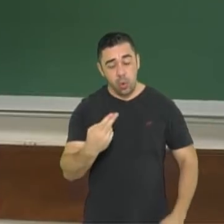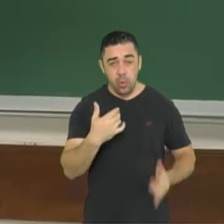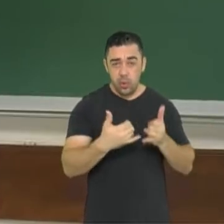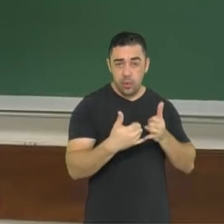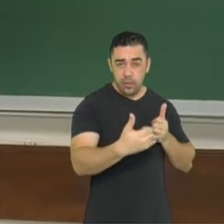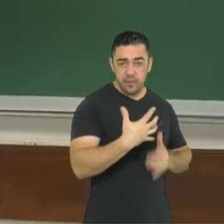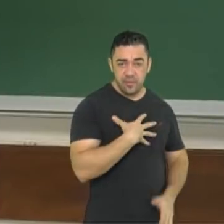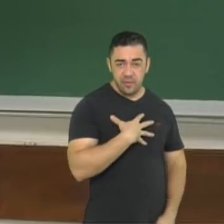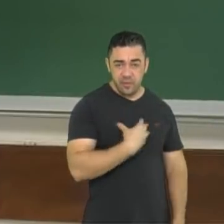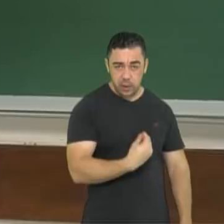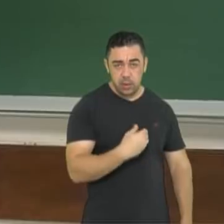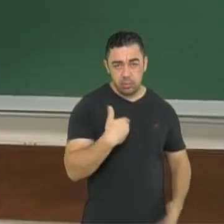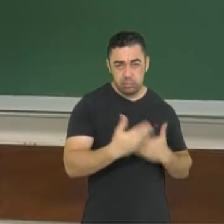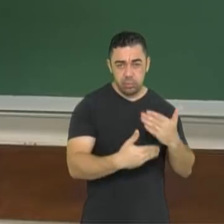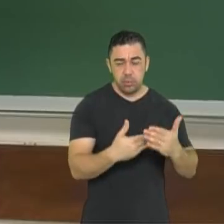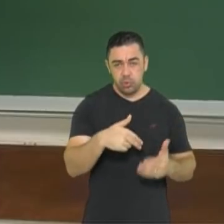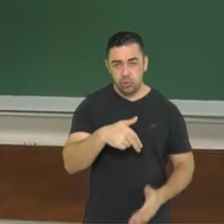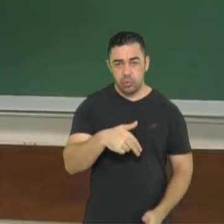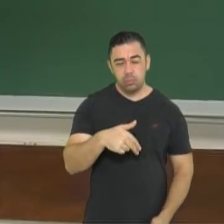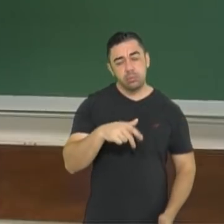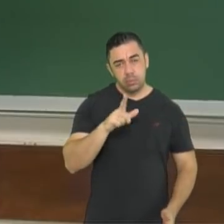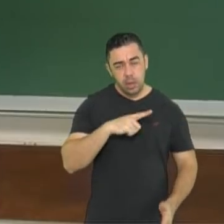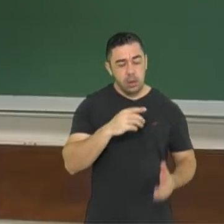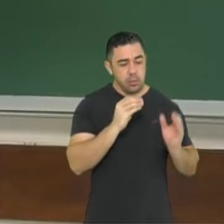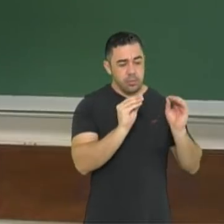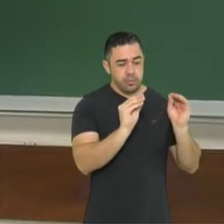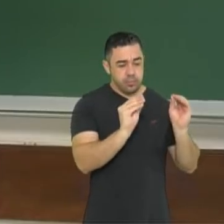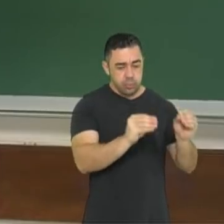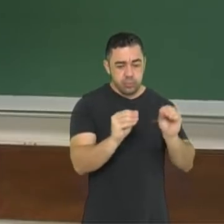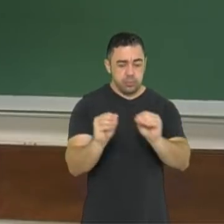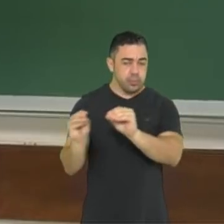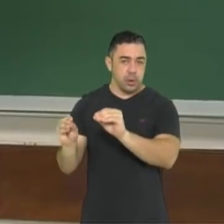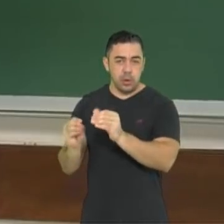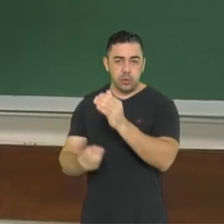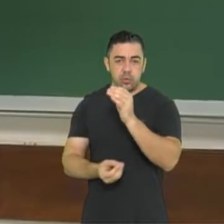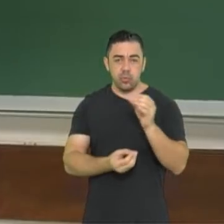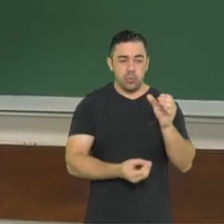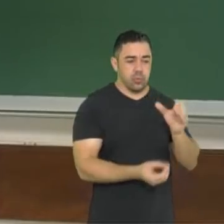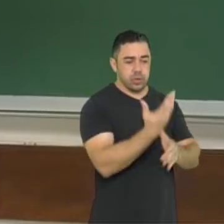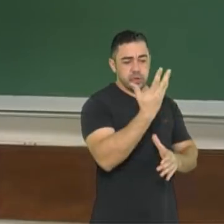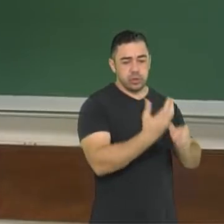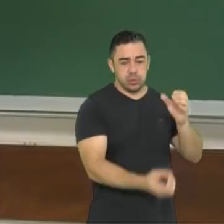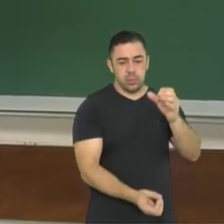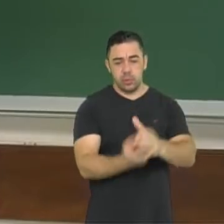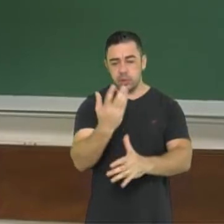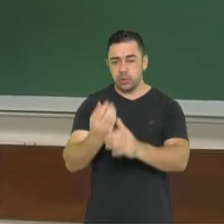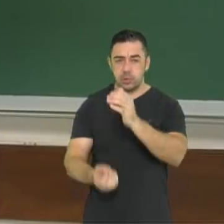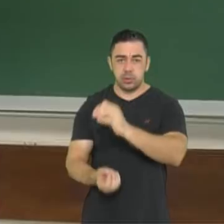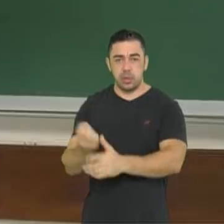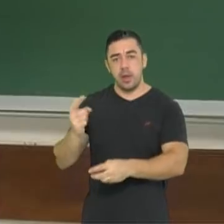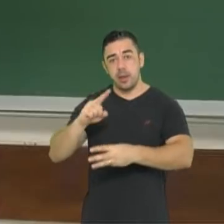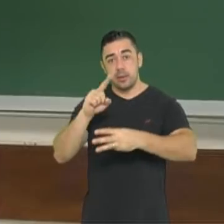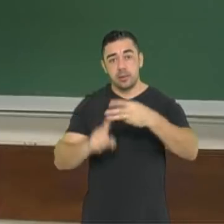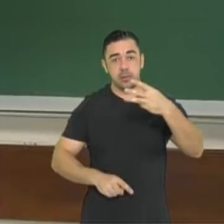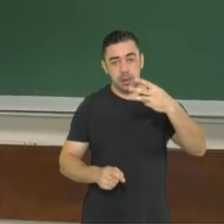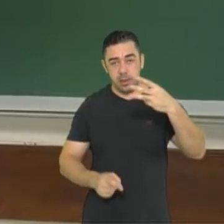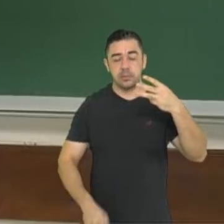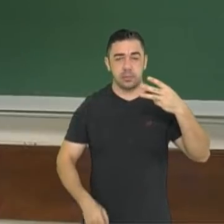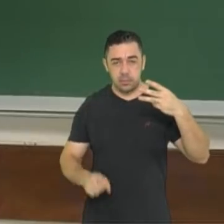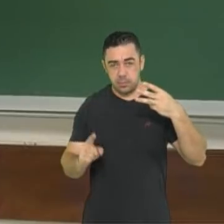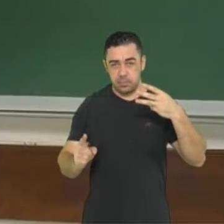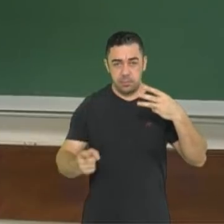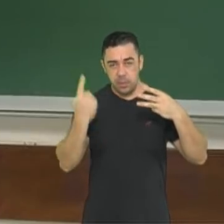linhagens da sua família de nobreza, colocou para governar e dá origem às três primeiras origens